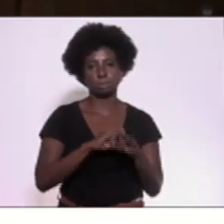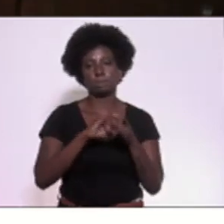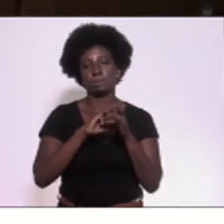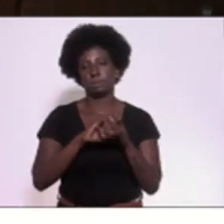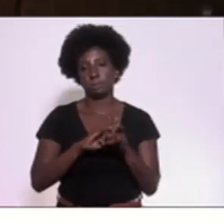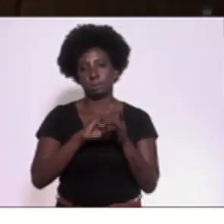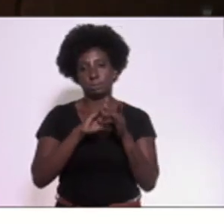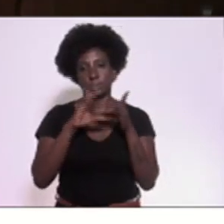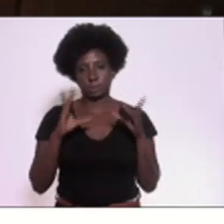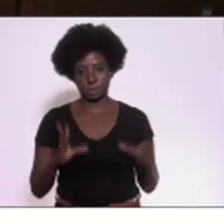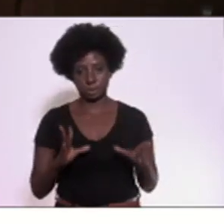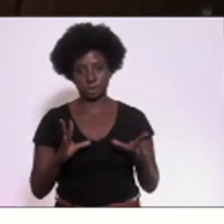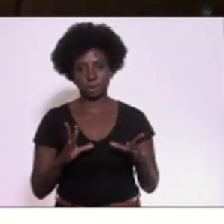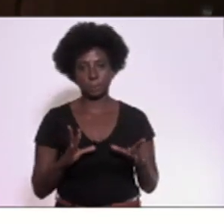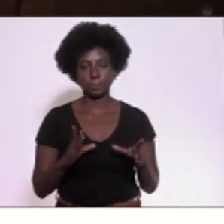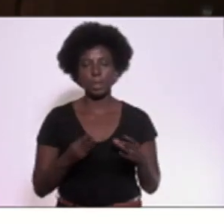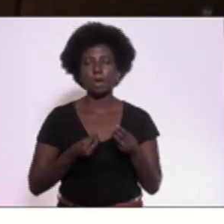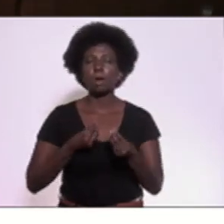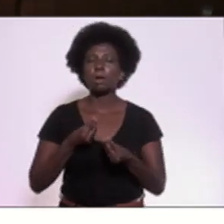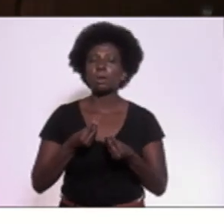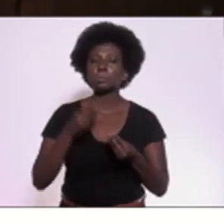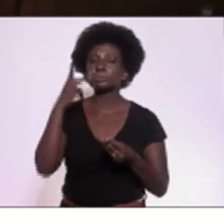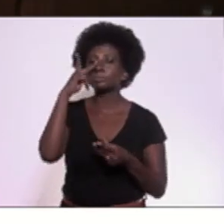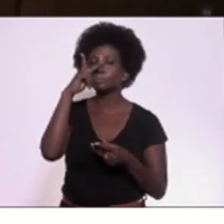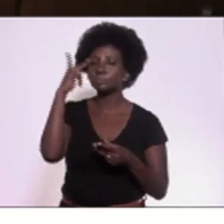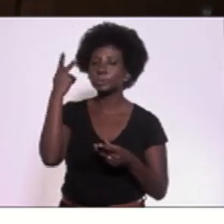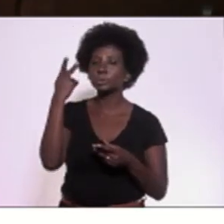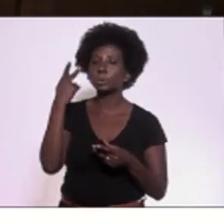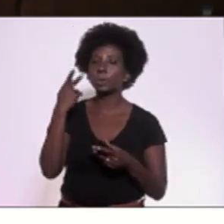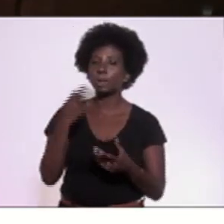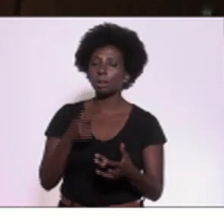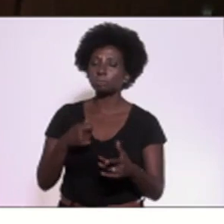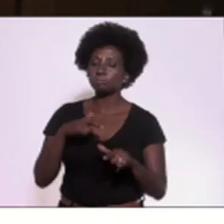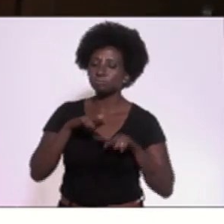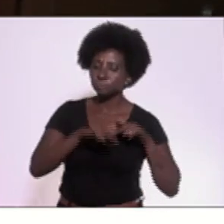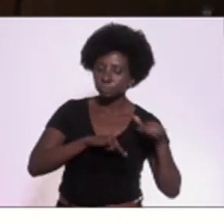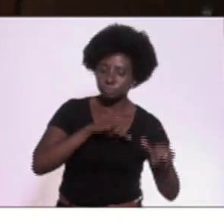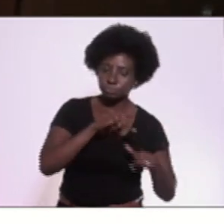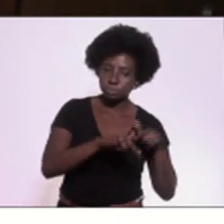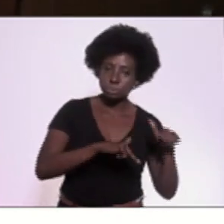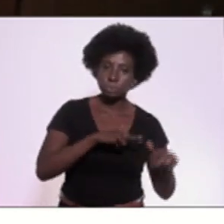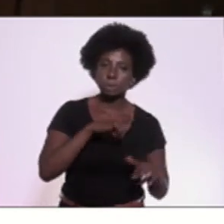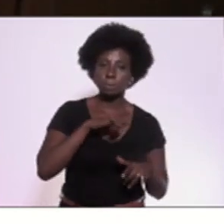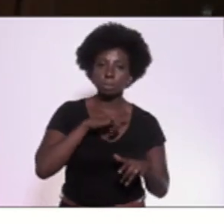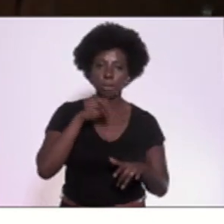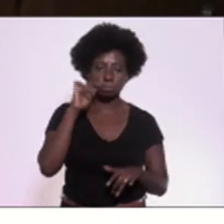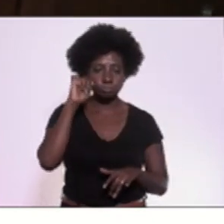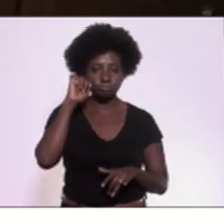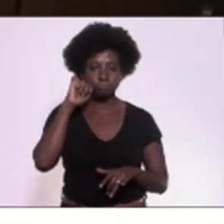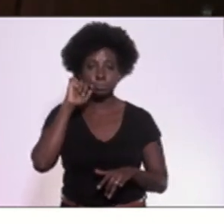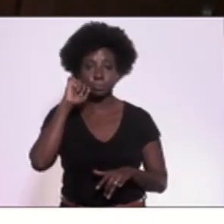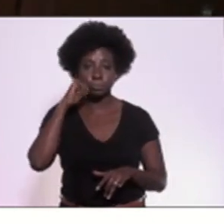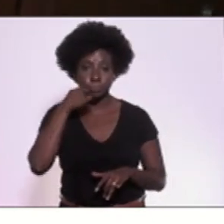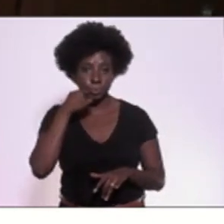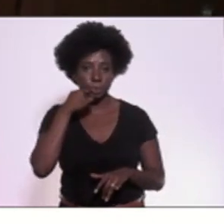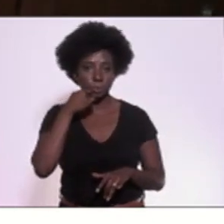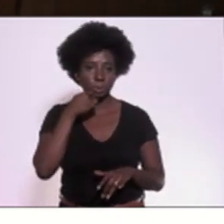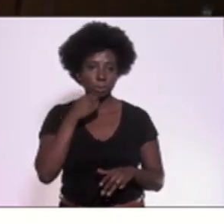colocar na mesa e a conquistar melhores condições de existência